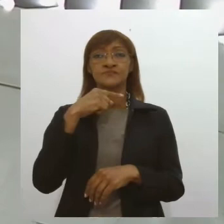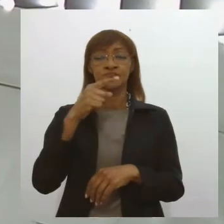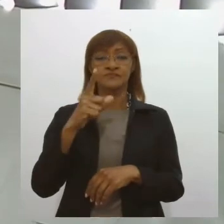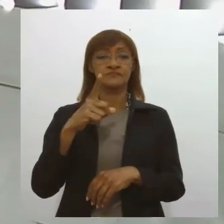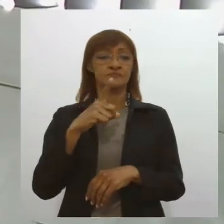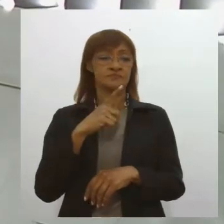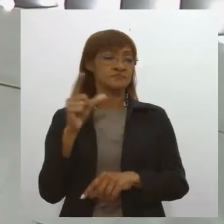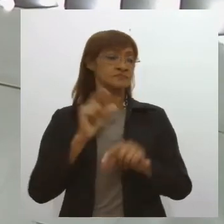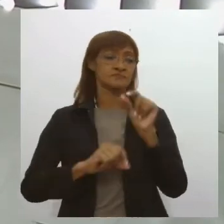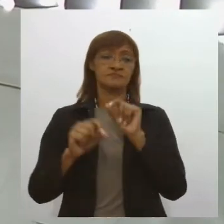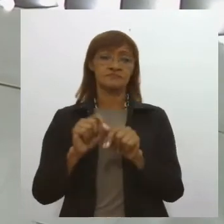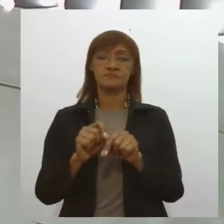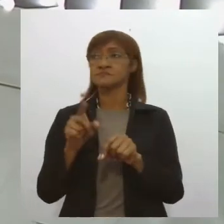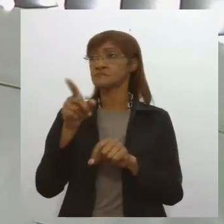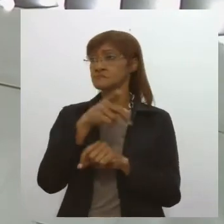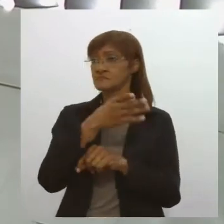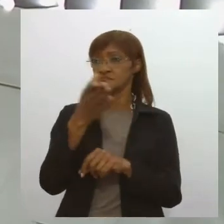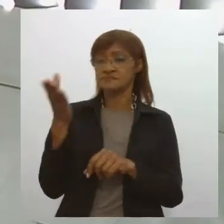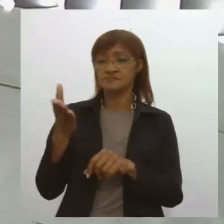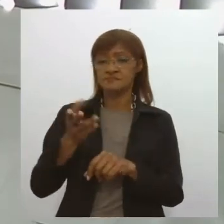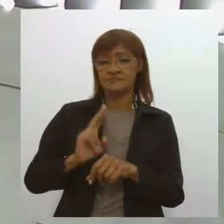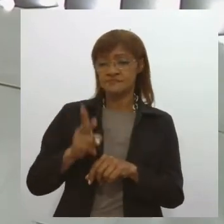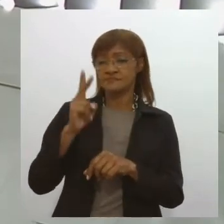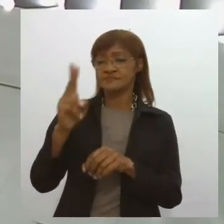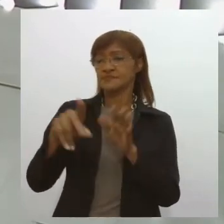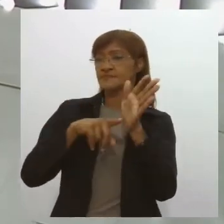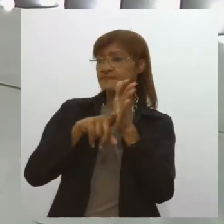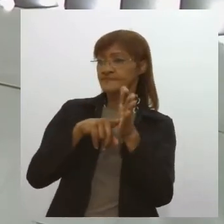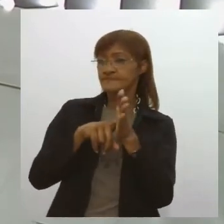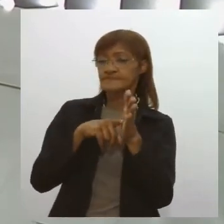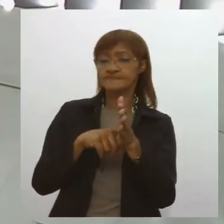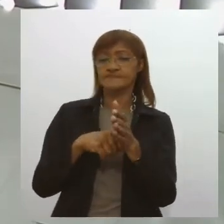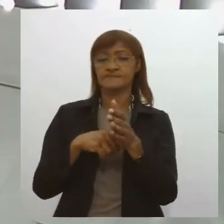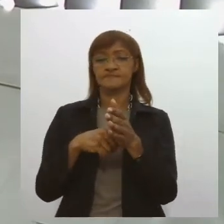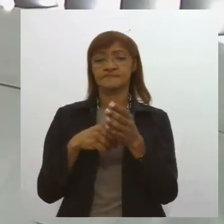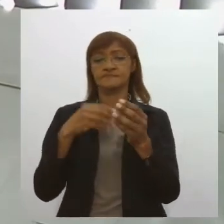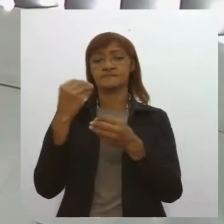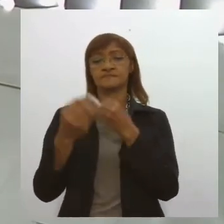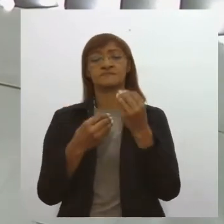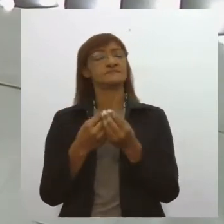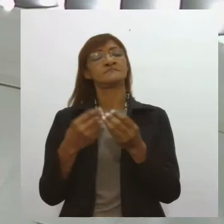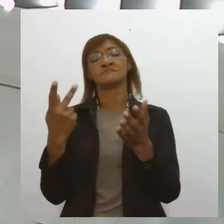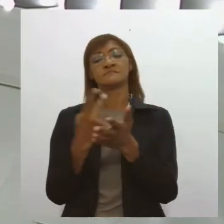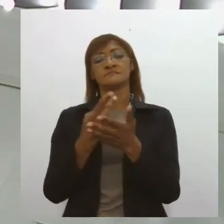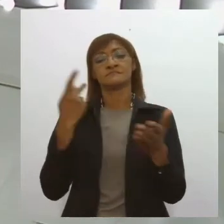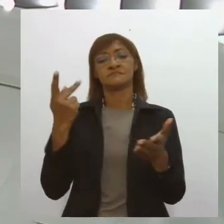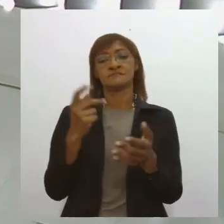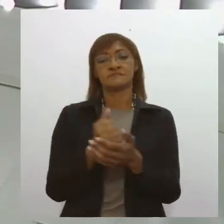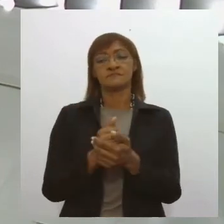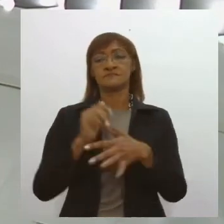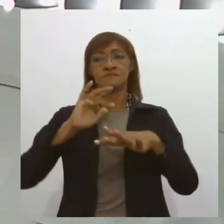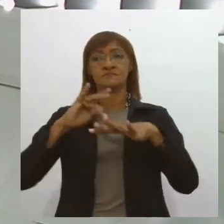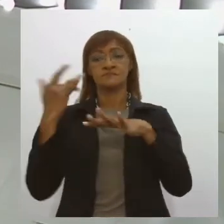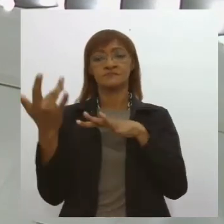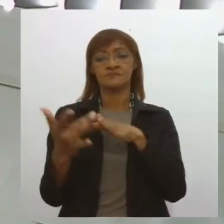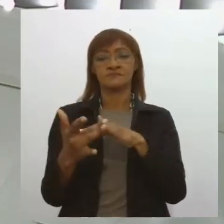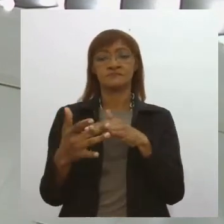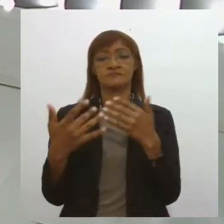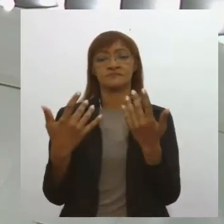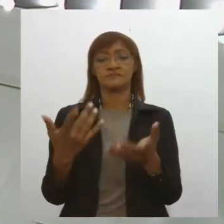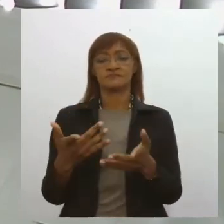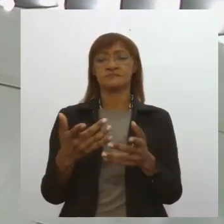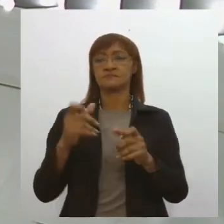e vocês estão sempre estudando, né, vendo o que está saindo aí nas redes sociais, na